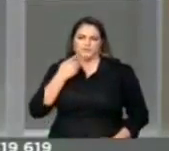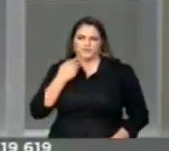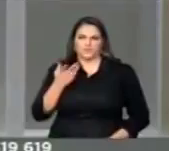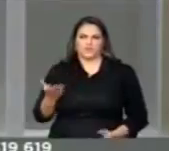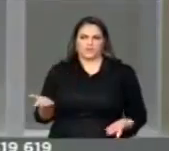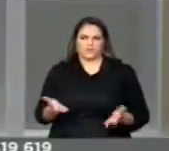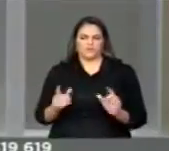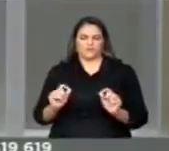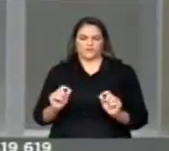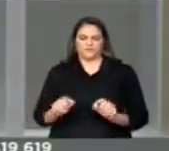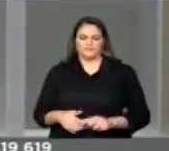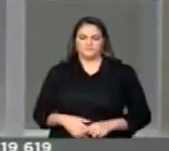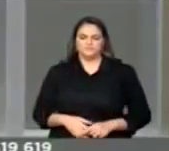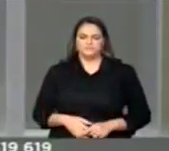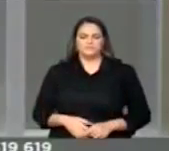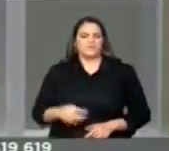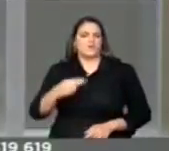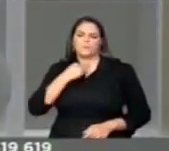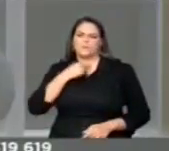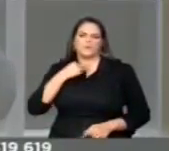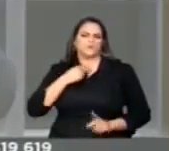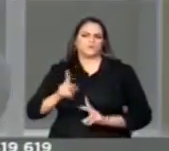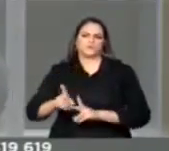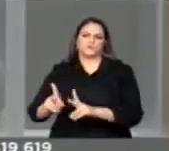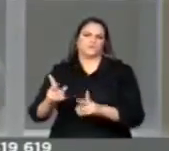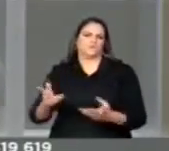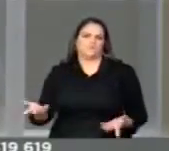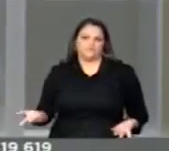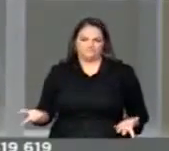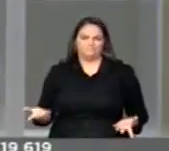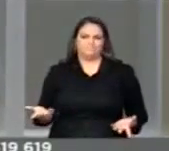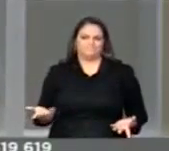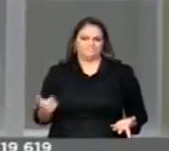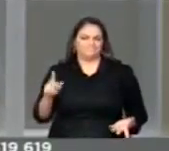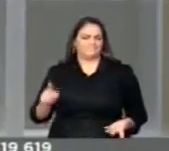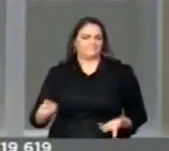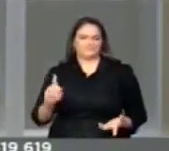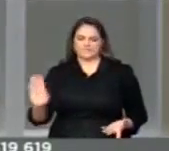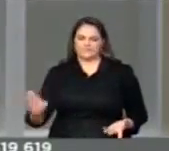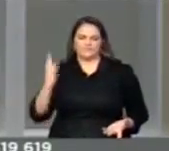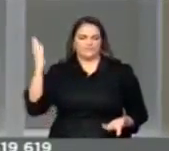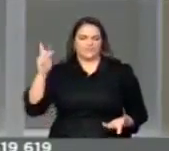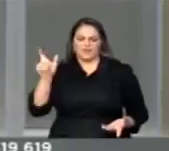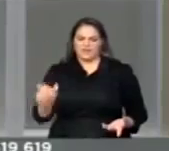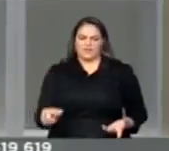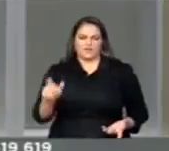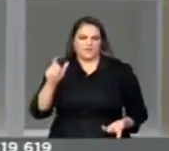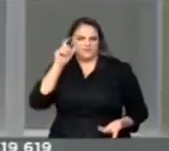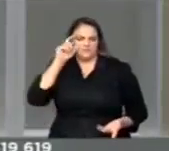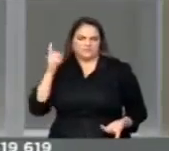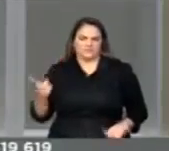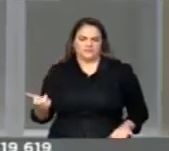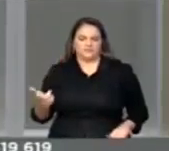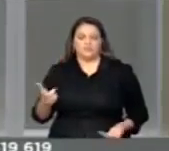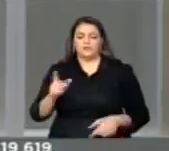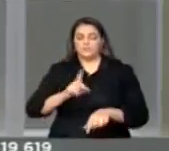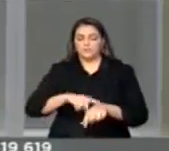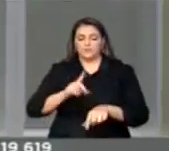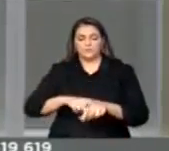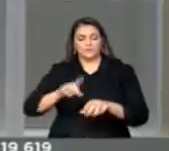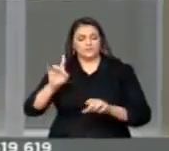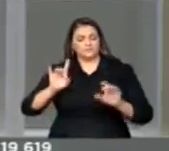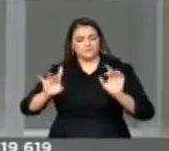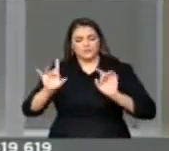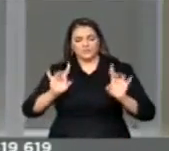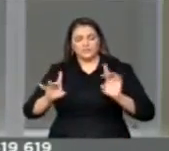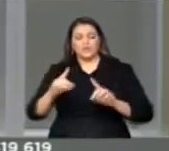não poderíamos continuar com essa farsa. E mais, nós vivemos um momento especial. O senhor Michel